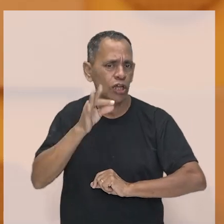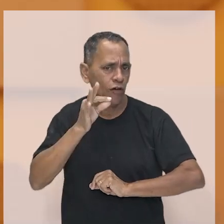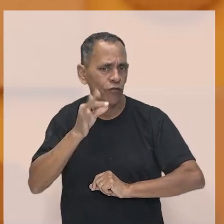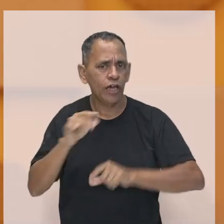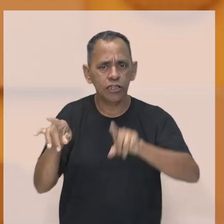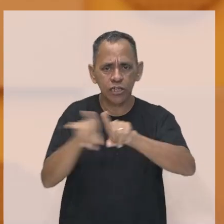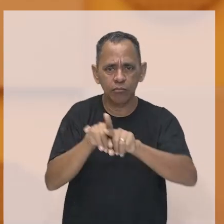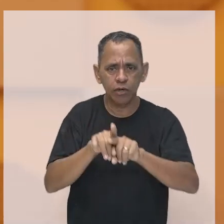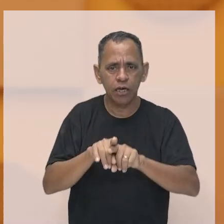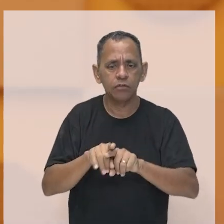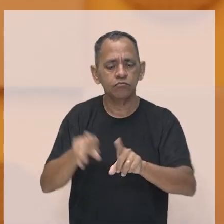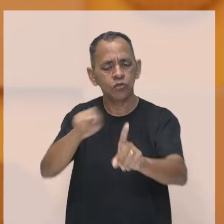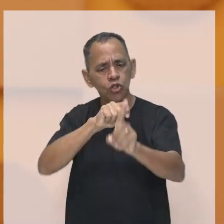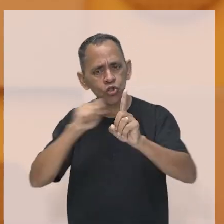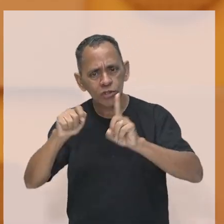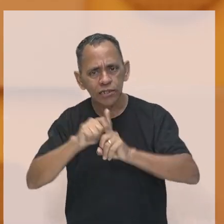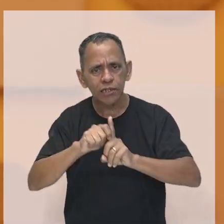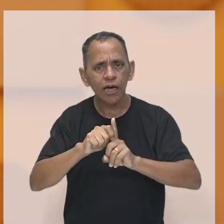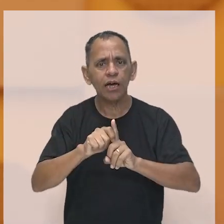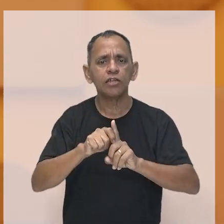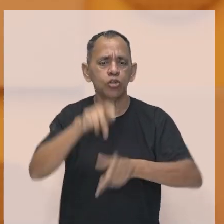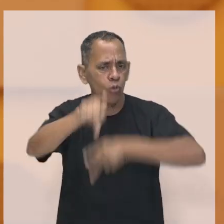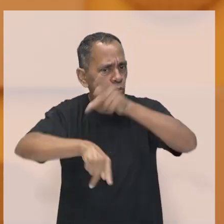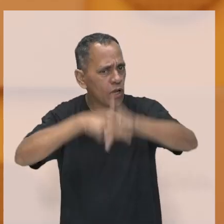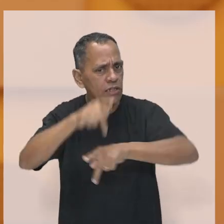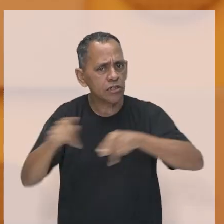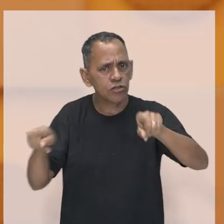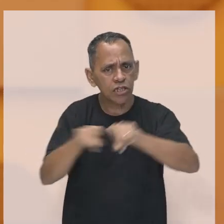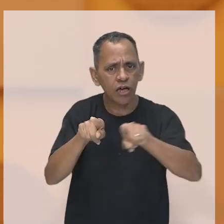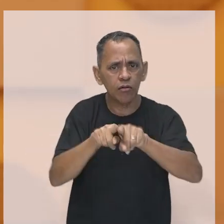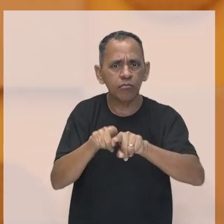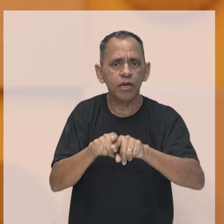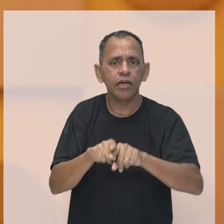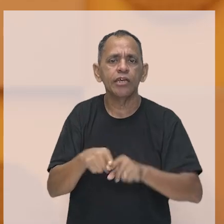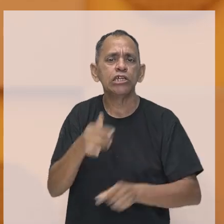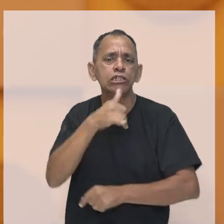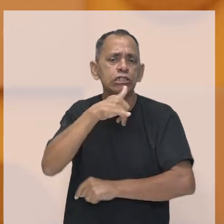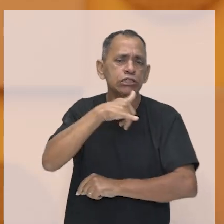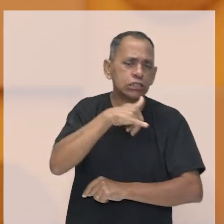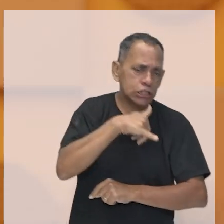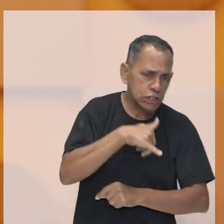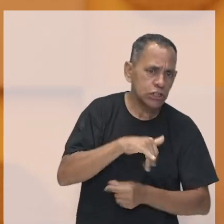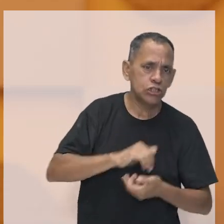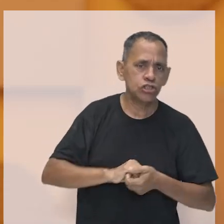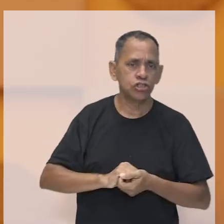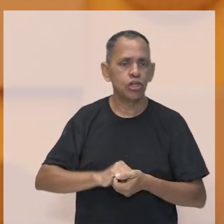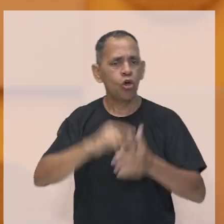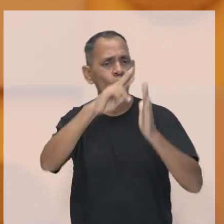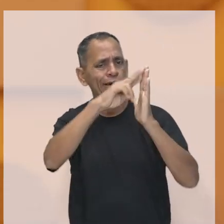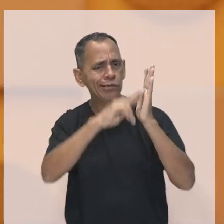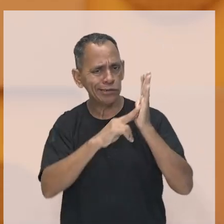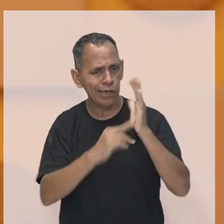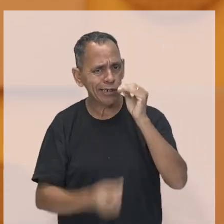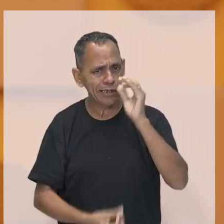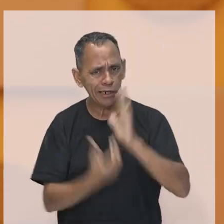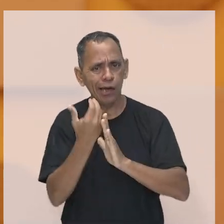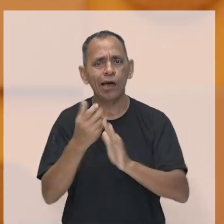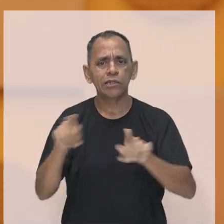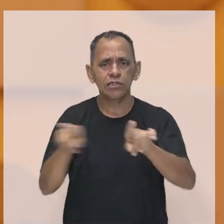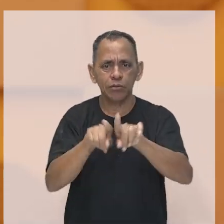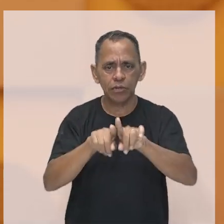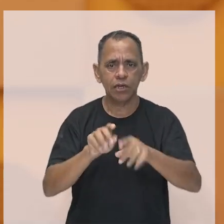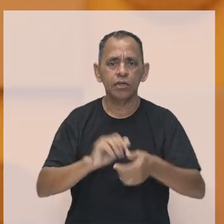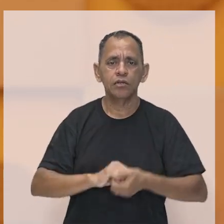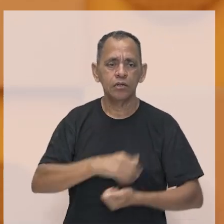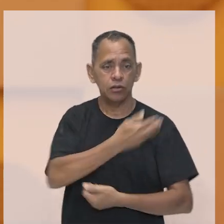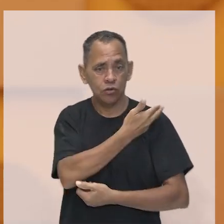café. Observamos também as questões sociais, em que a população estava ali insatisfeita com as